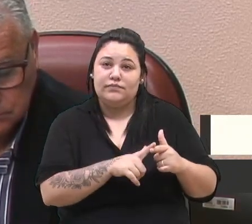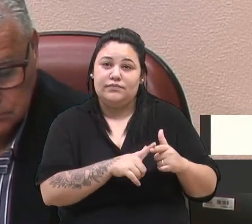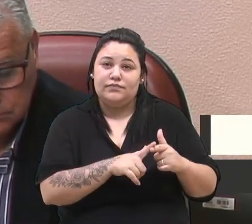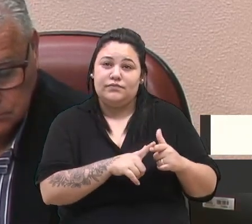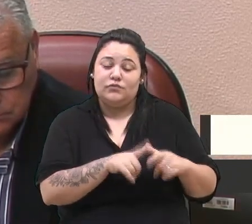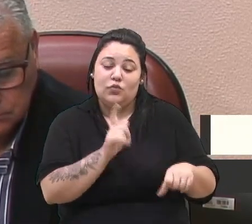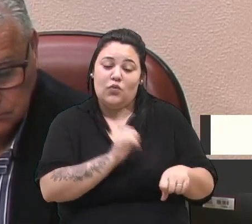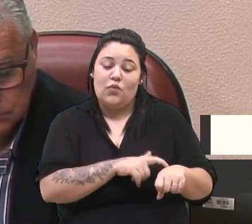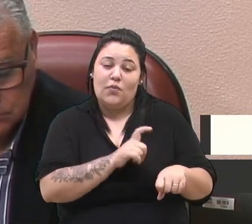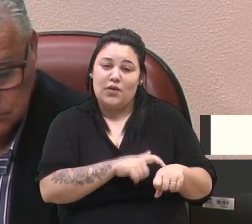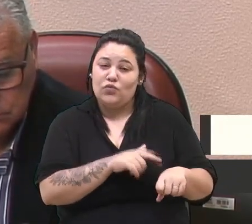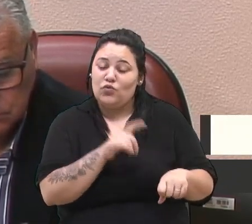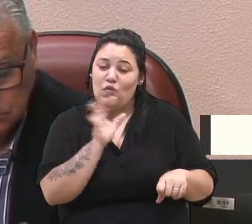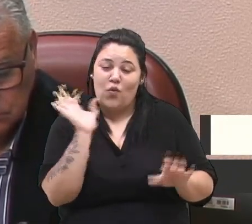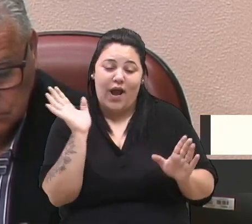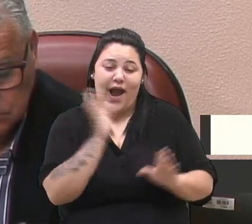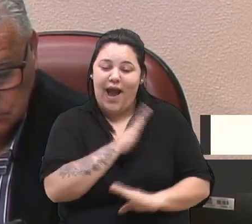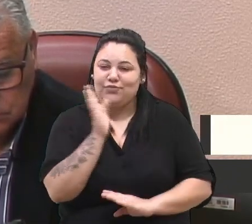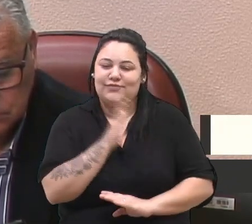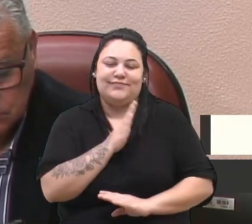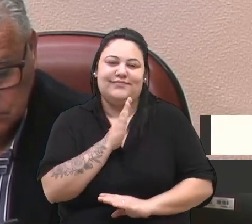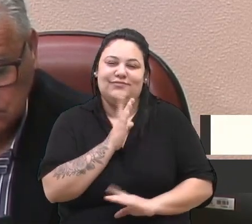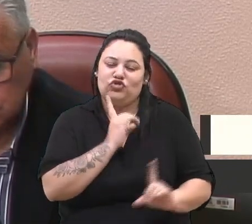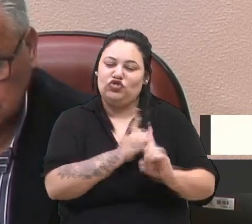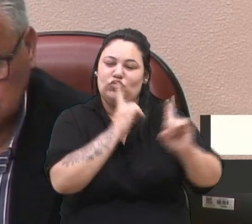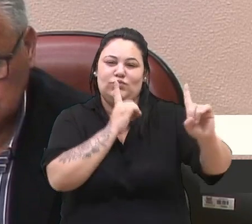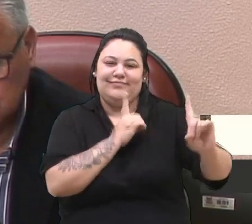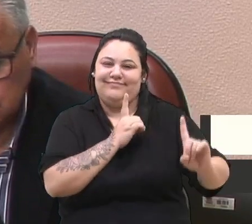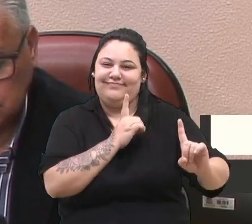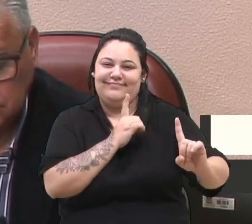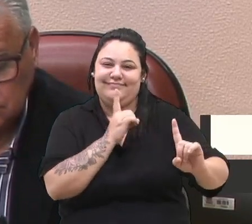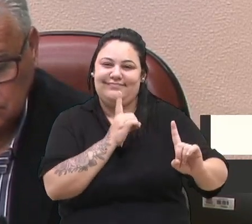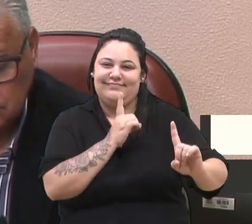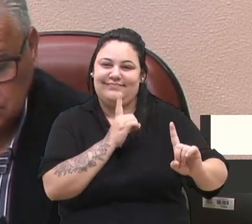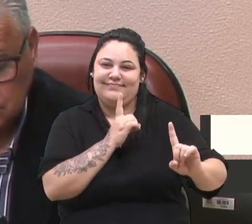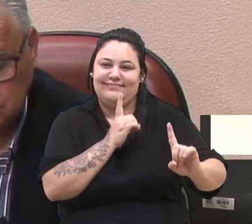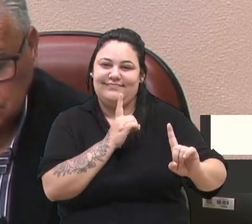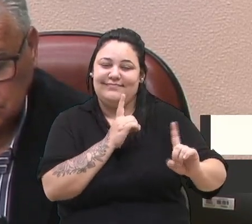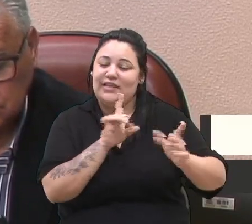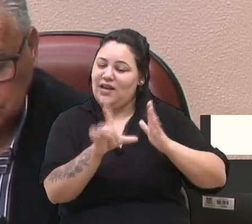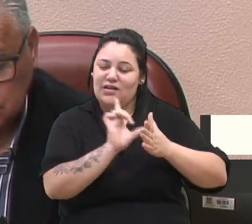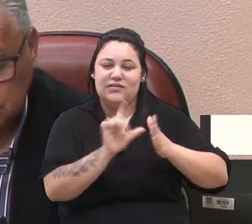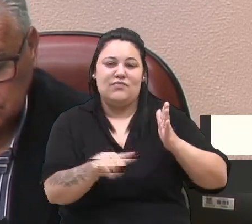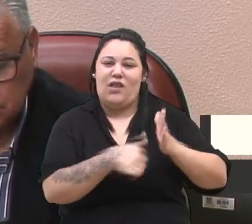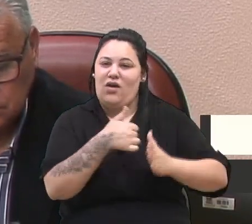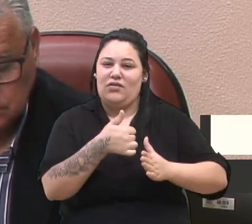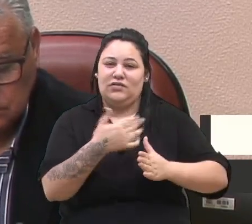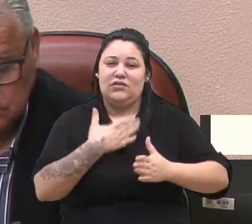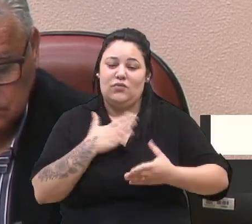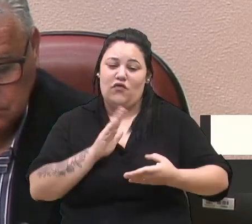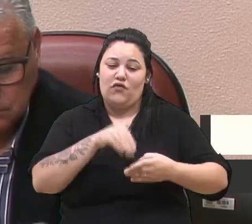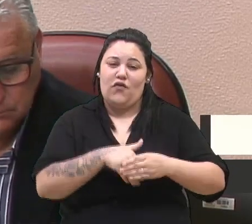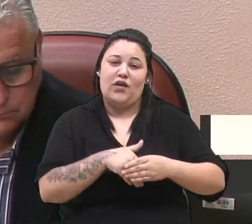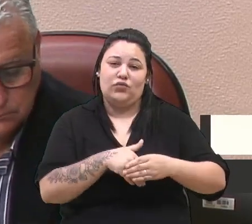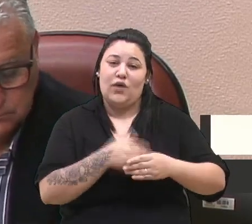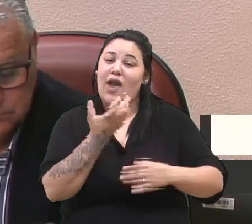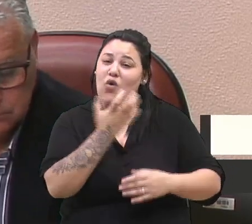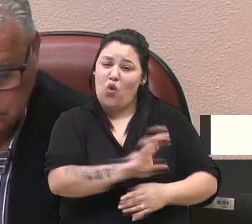momento oportuno. E quanto antes, melhor. Então, o meu voto é contra o